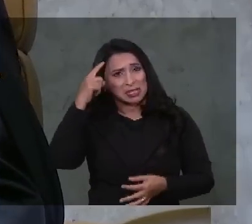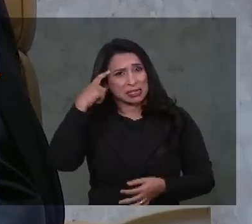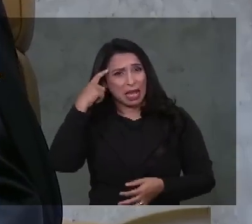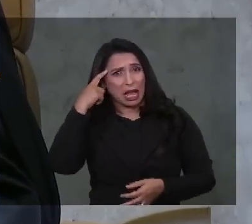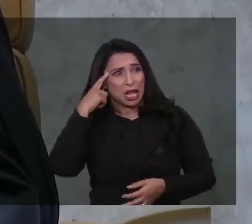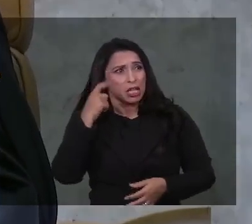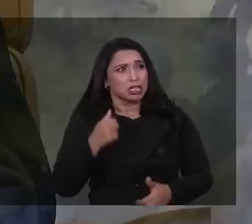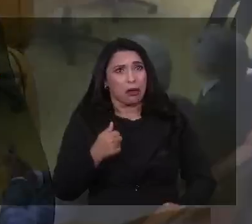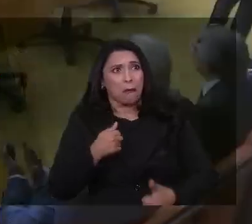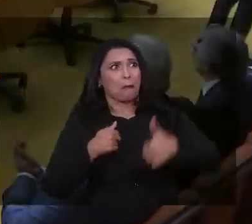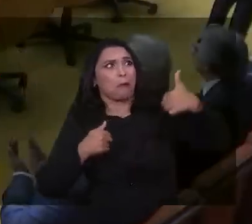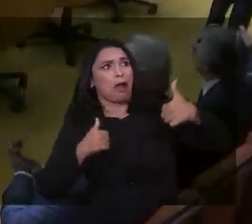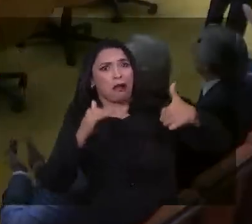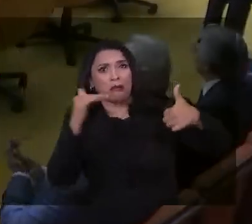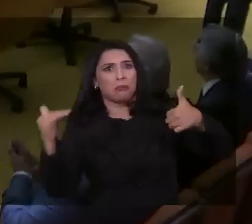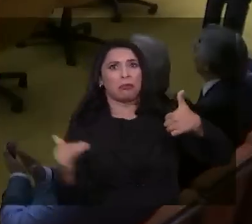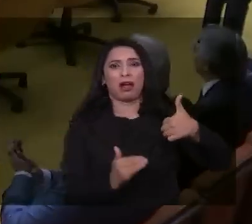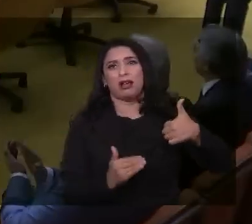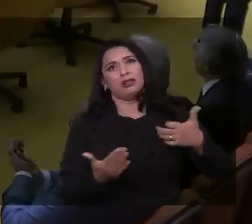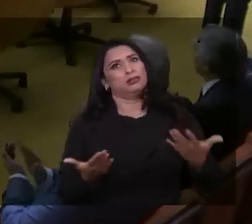outros.